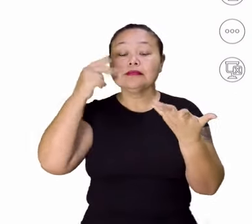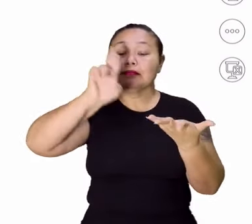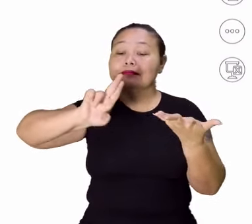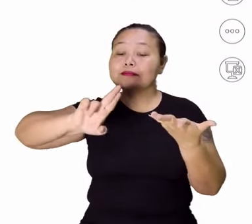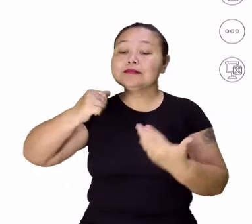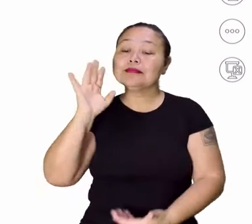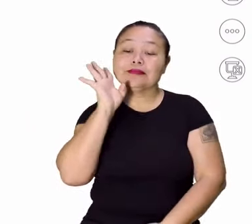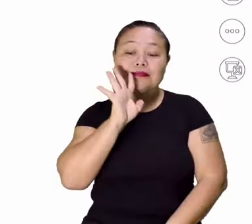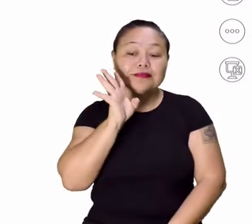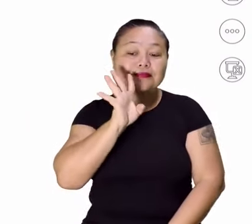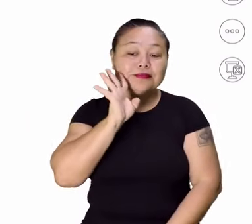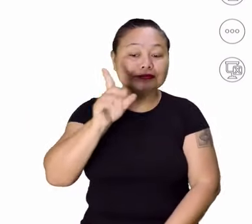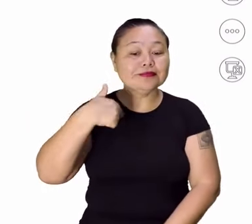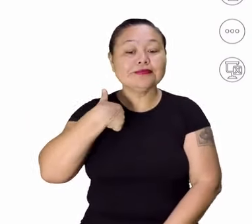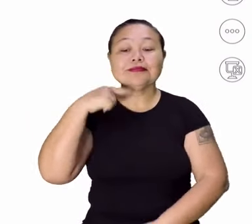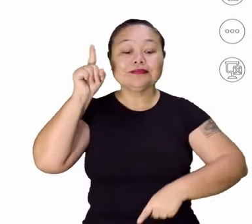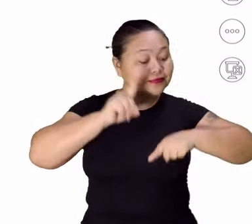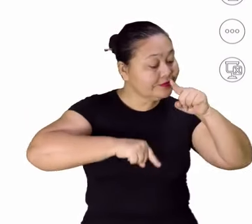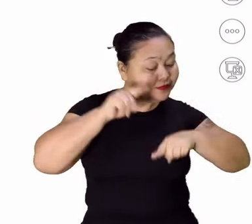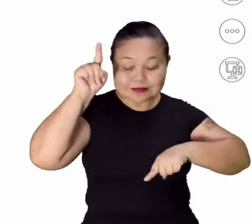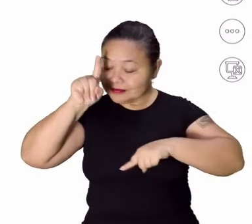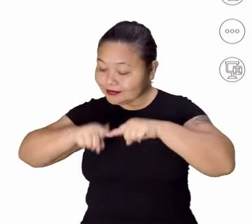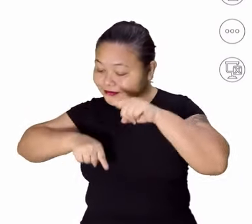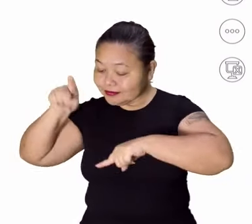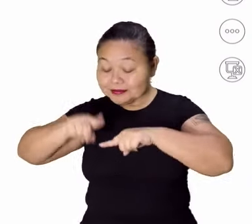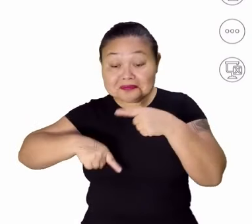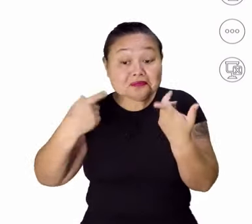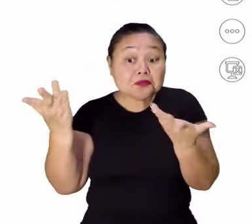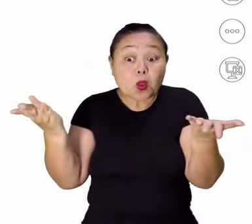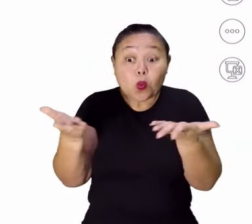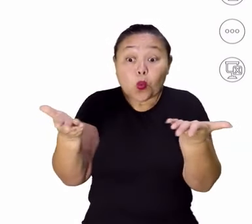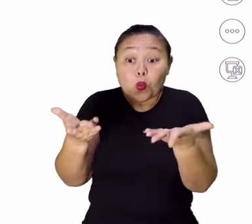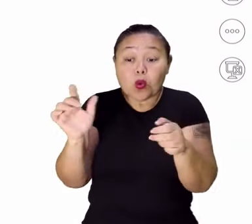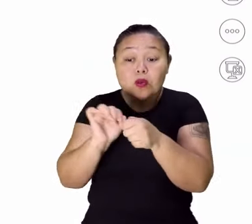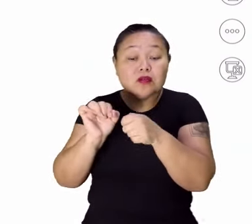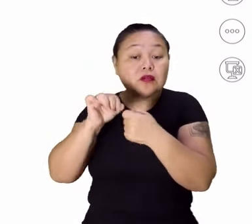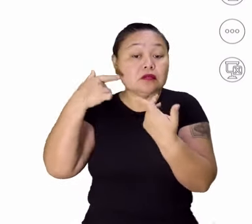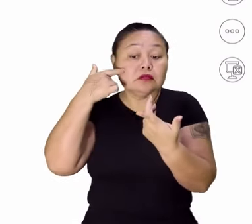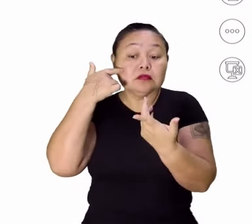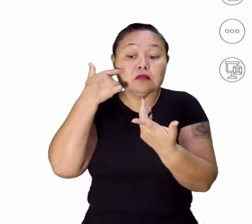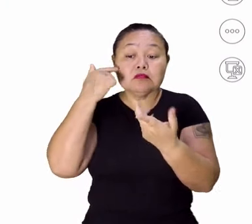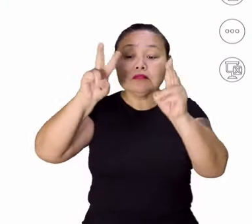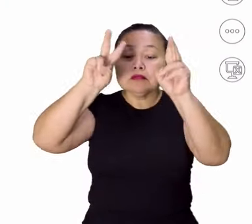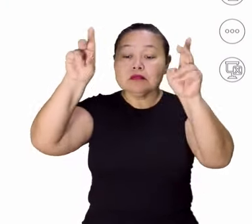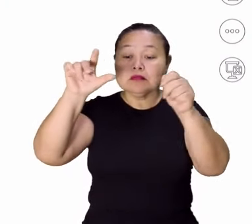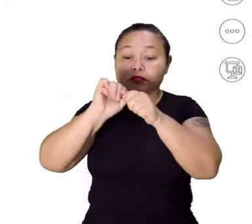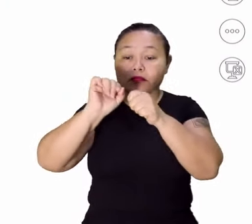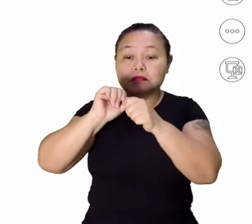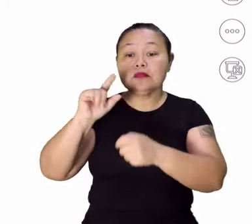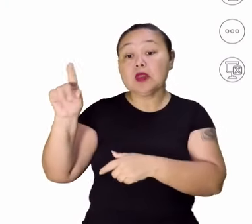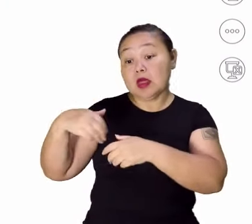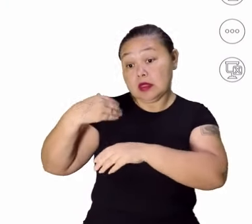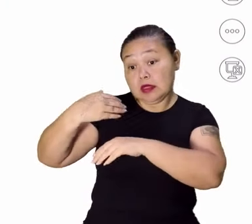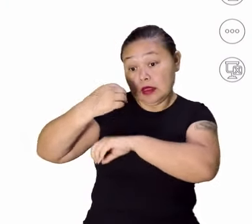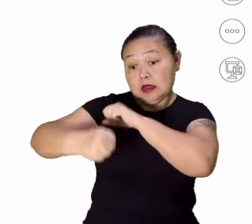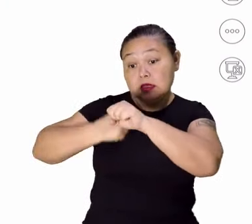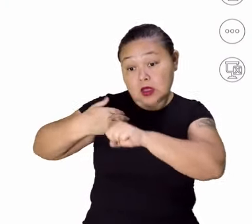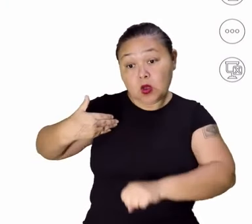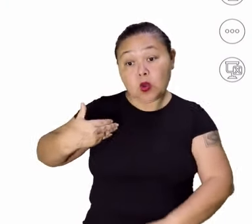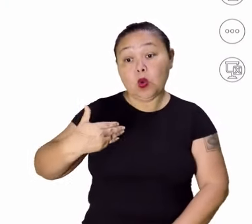bacana, né, falando de equipamento e, assim, um comando simples, né? É e uma matéria de 29 de julho desse ano.